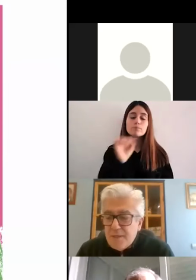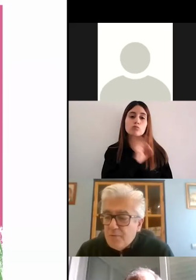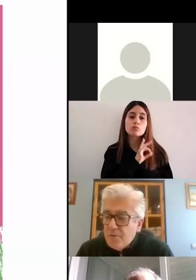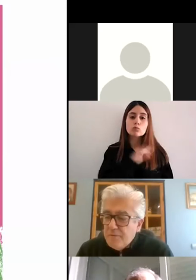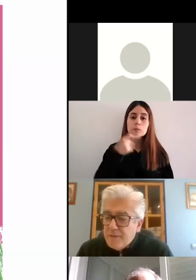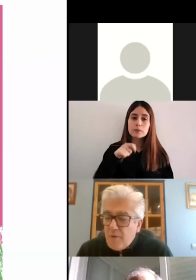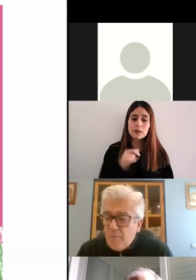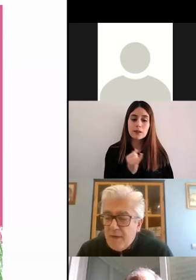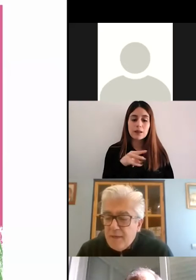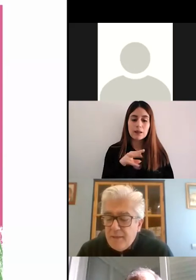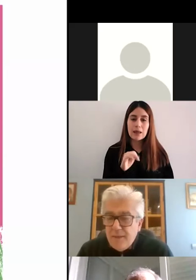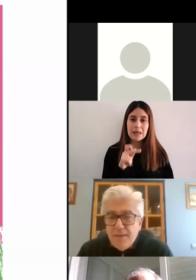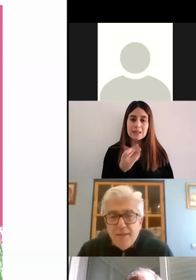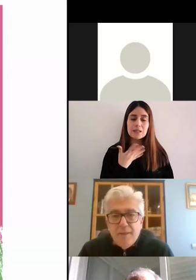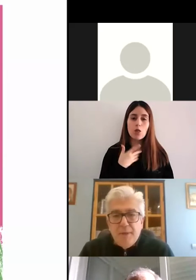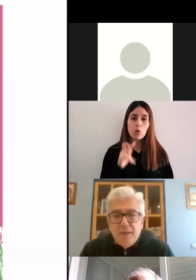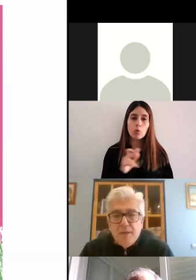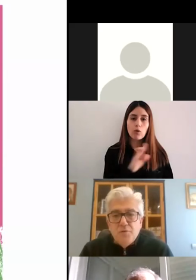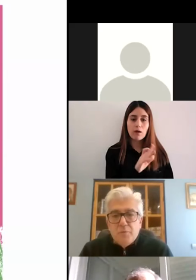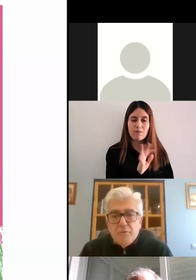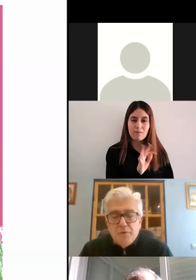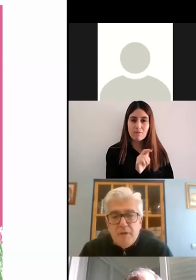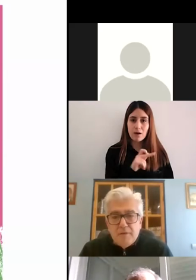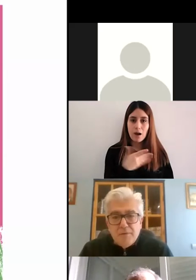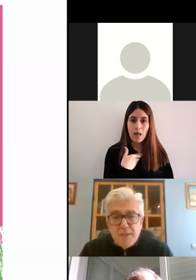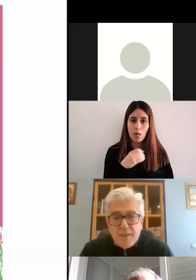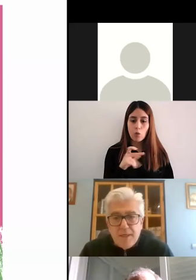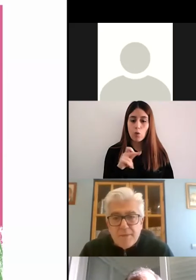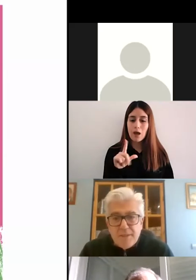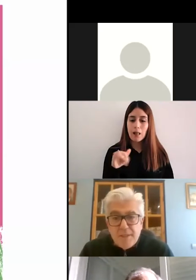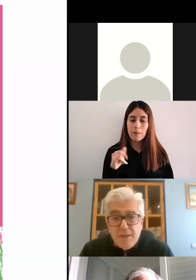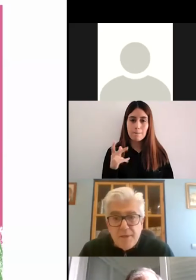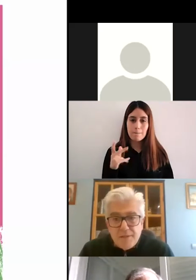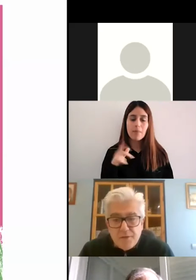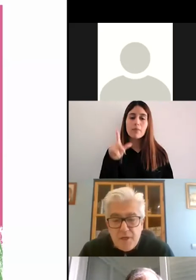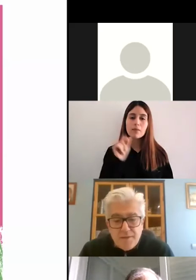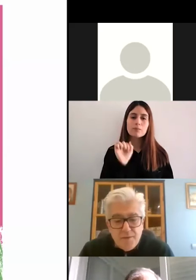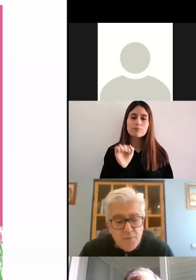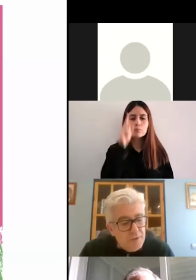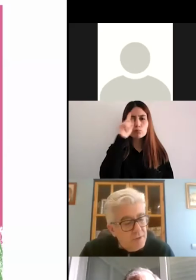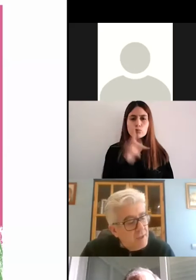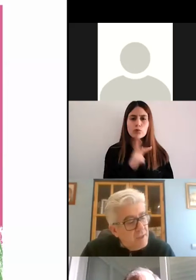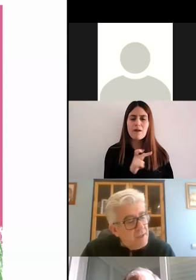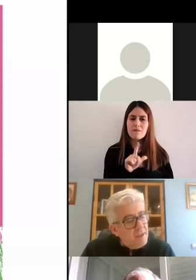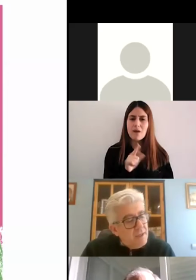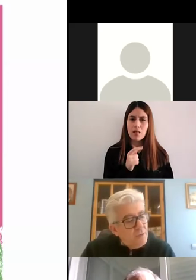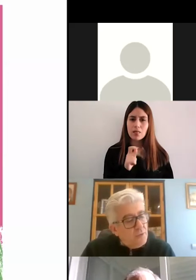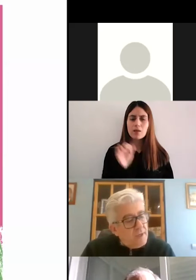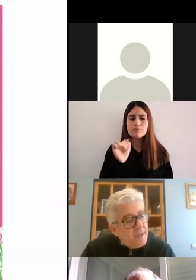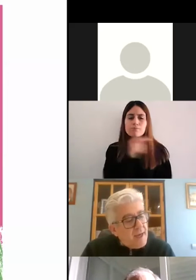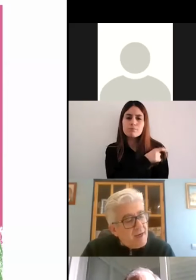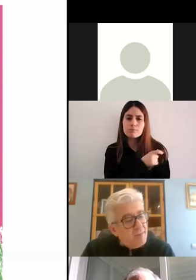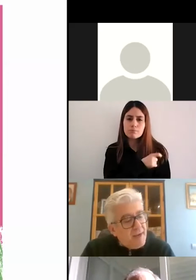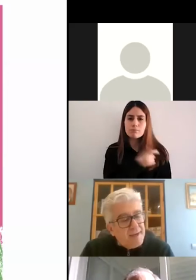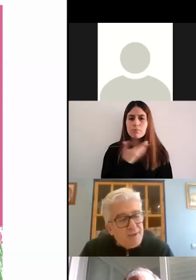do INSA, Dr. Fernando Almeida, também o Sr. Professor Walter Fonseca, em representação da Direção-Geral de Saúde, a